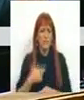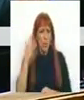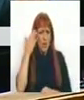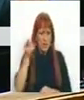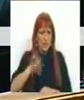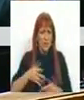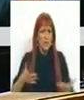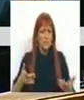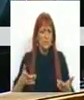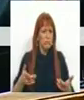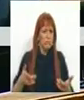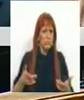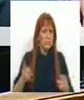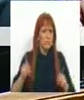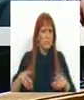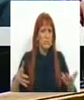vistos